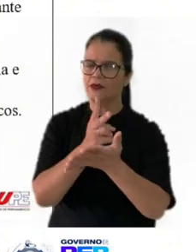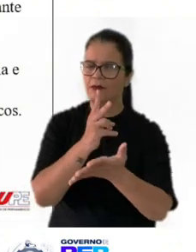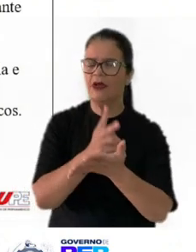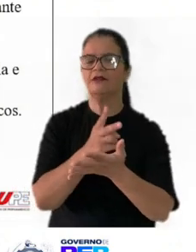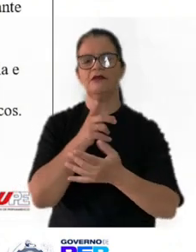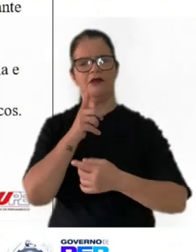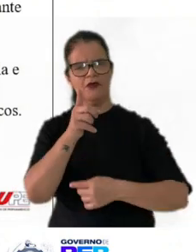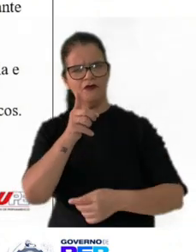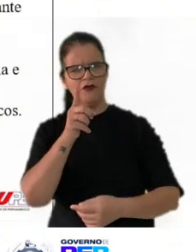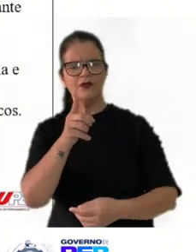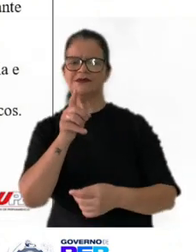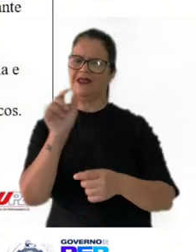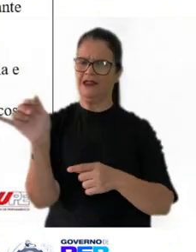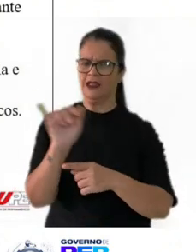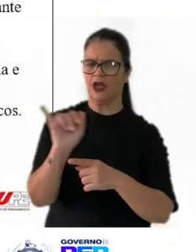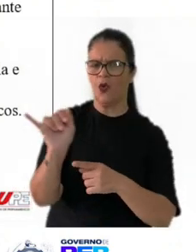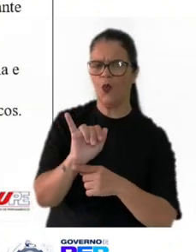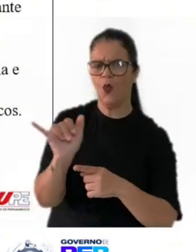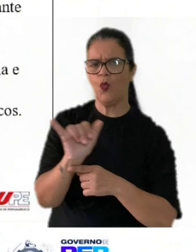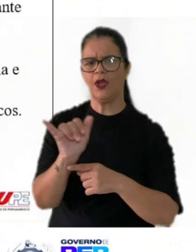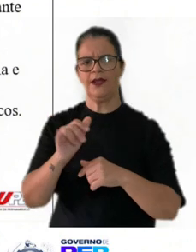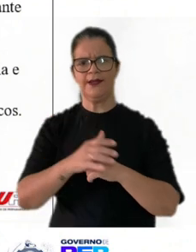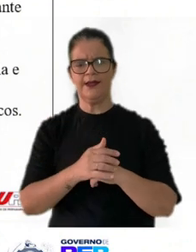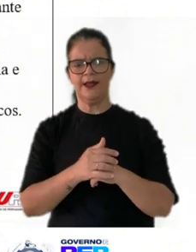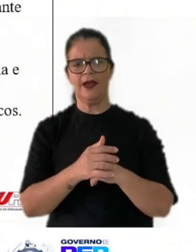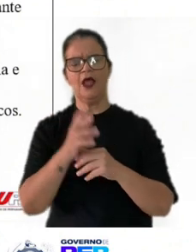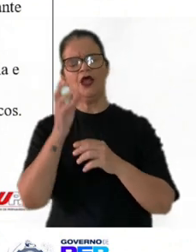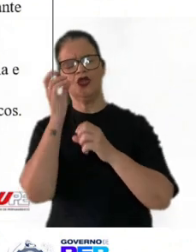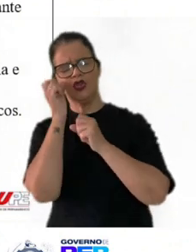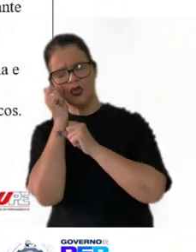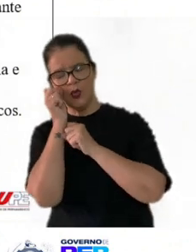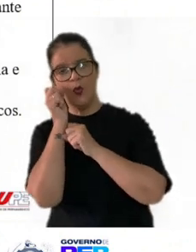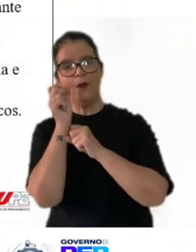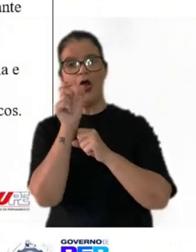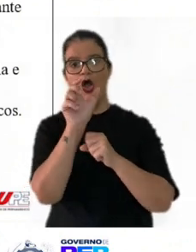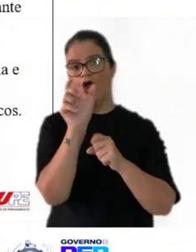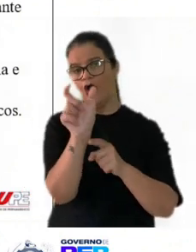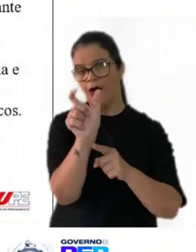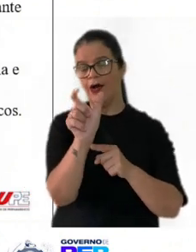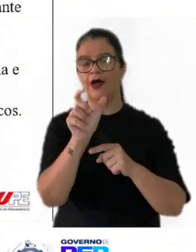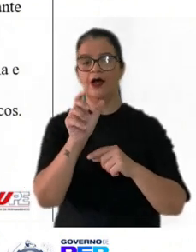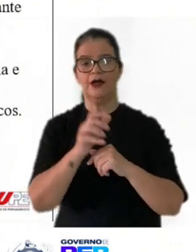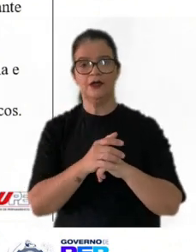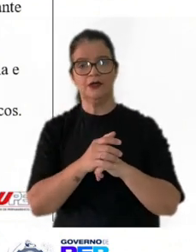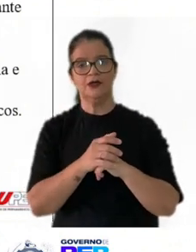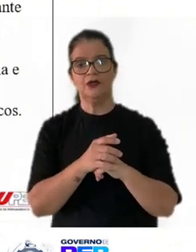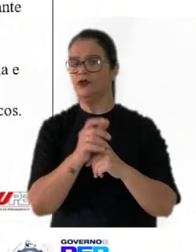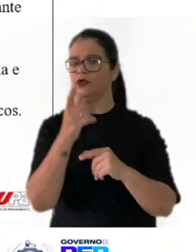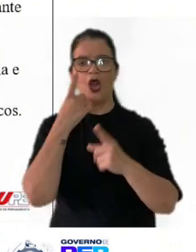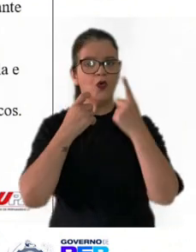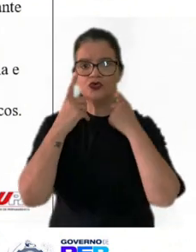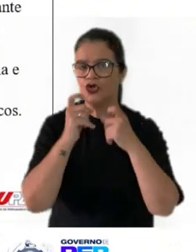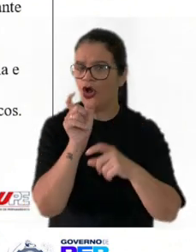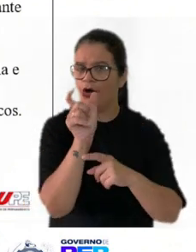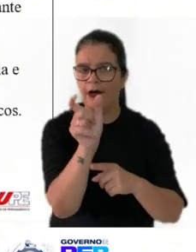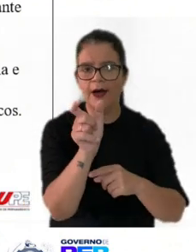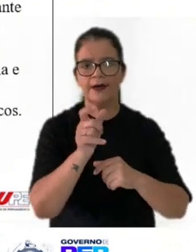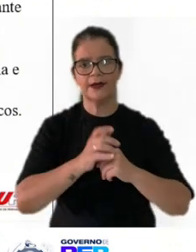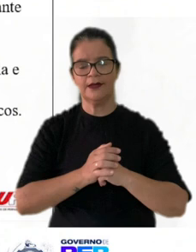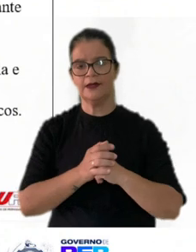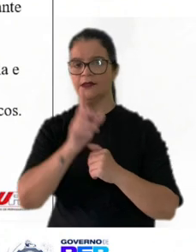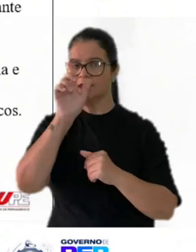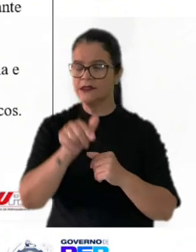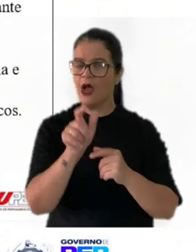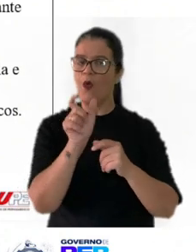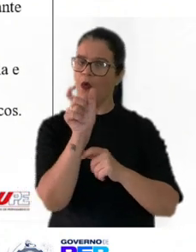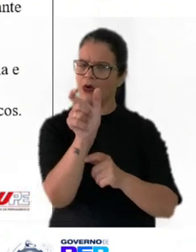tranquilo ó sleep dormir durma do not cry não chore então são expressões